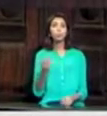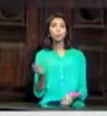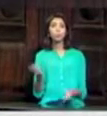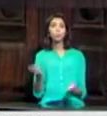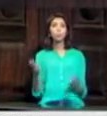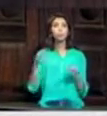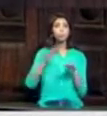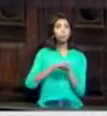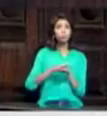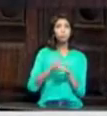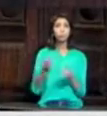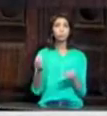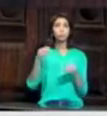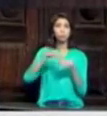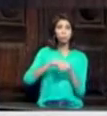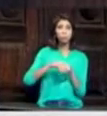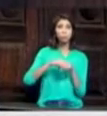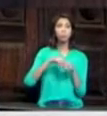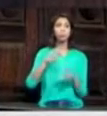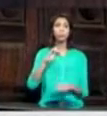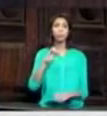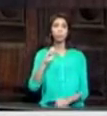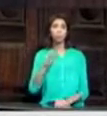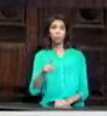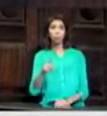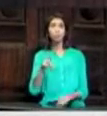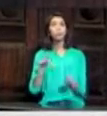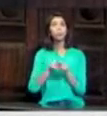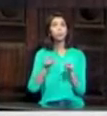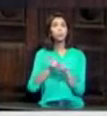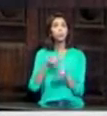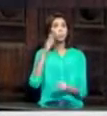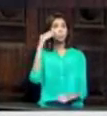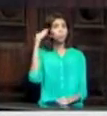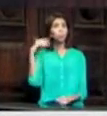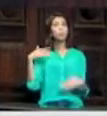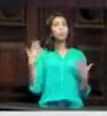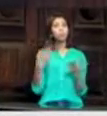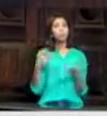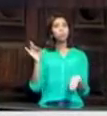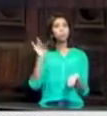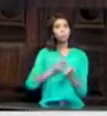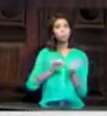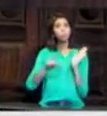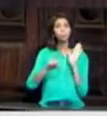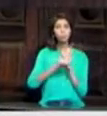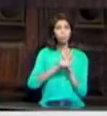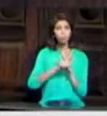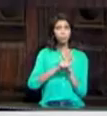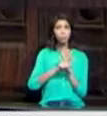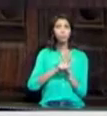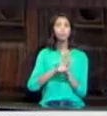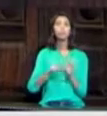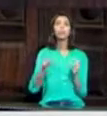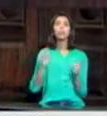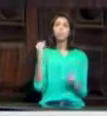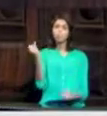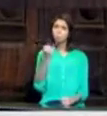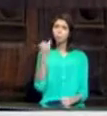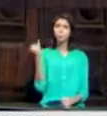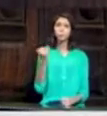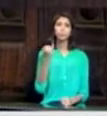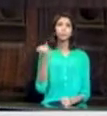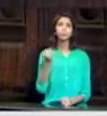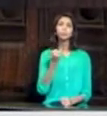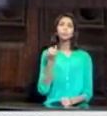Educação Pública, os CIEPs, os brisolões, assim popularizados e hoje legalmente denominados brisolões. E foi muito